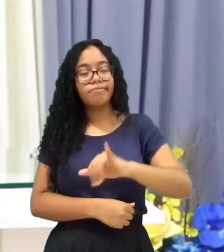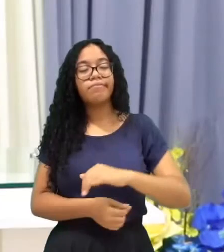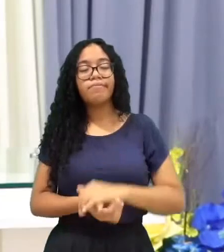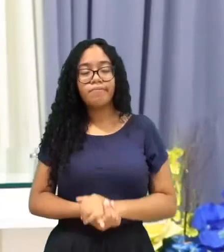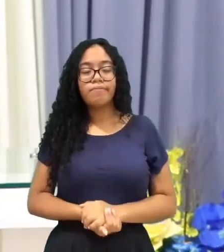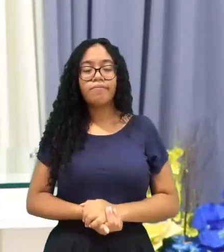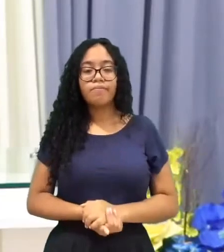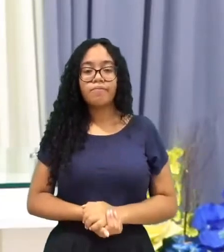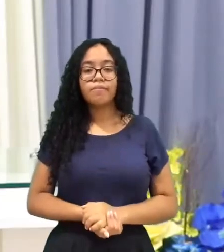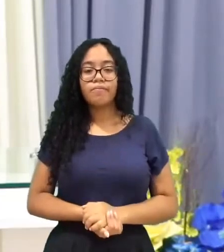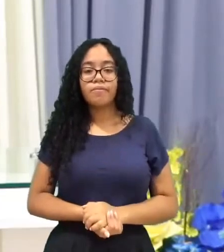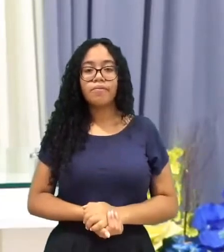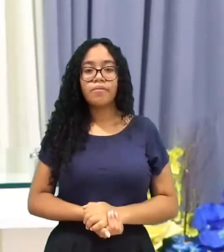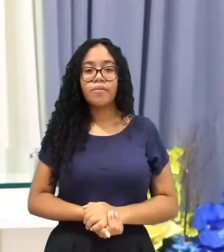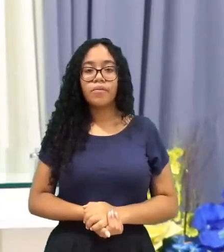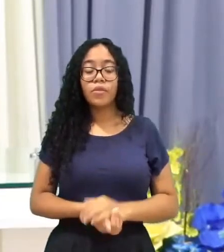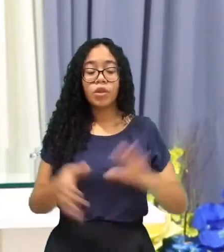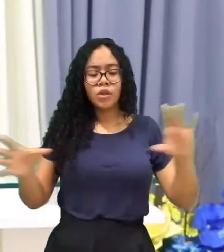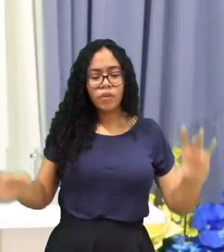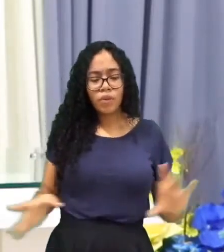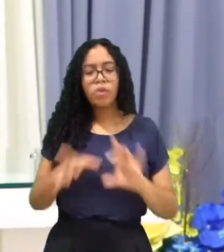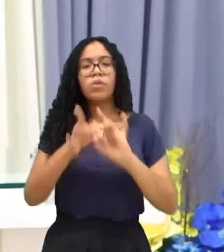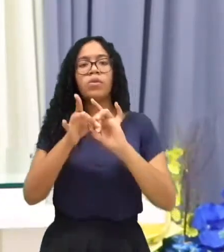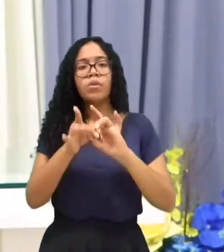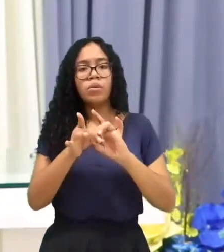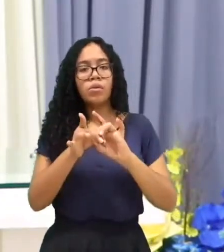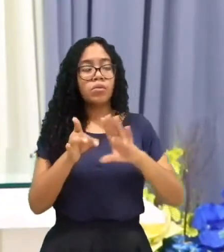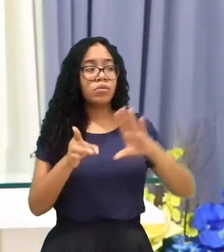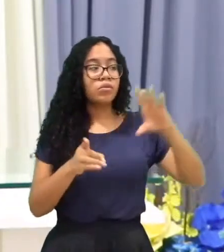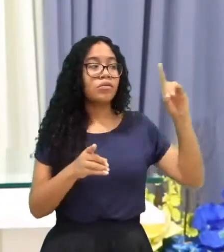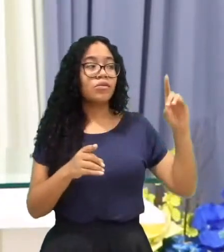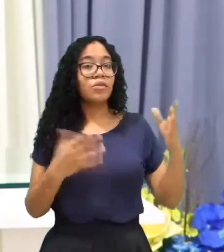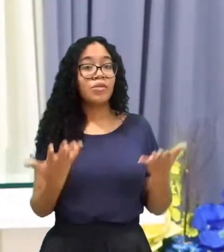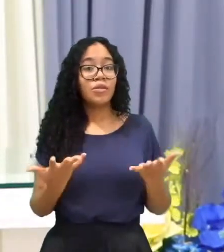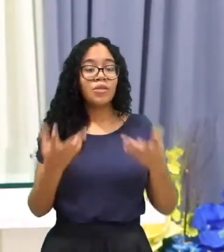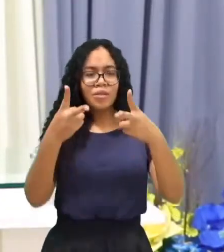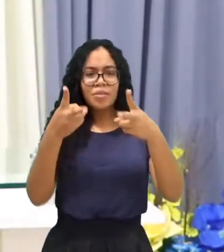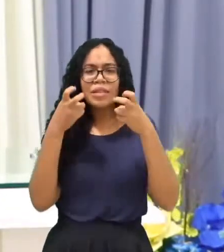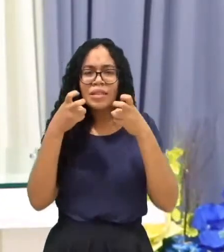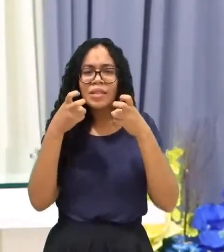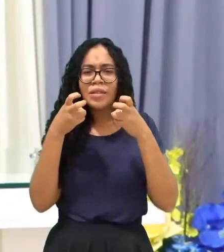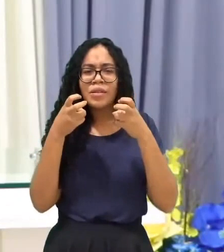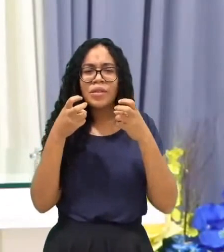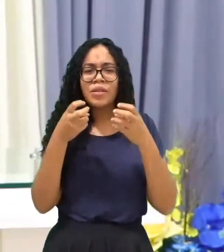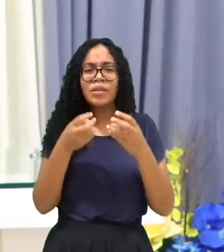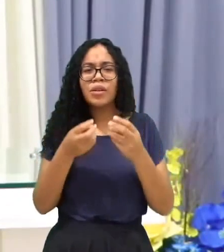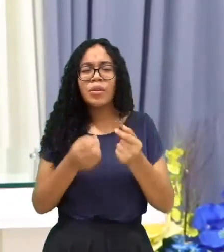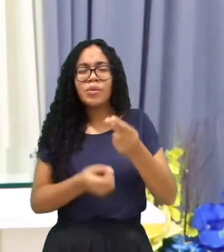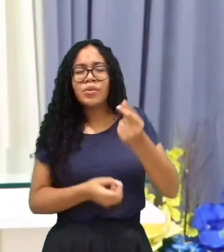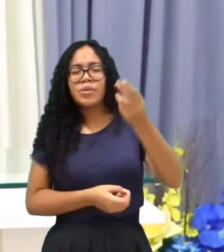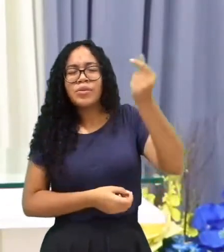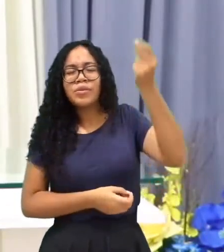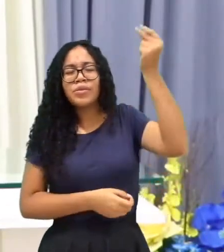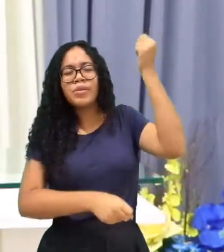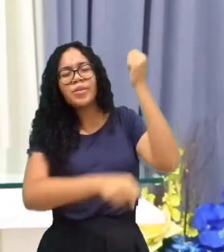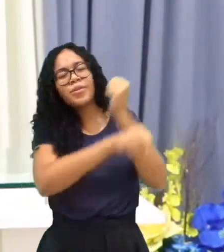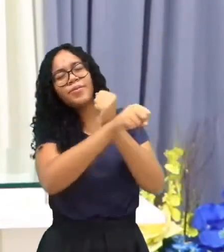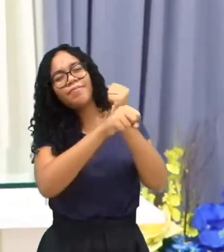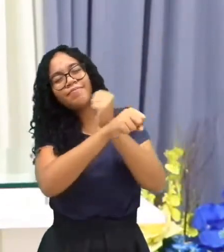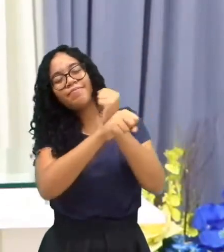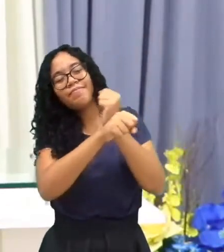tens feito um voto. Olha, irmão, depois de muitos anos, o Senhor estava